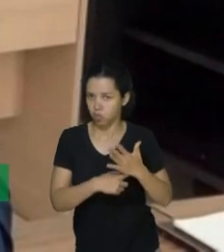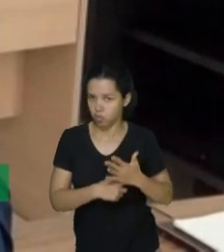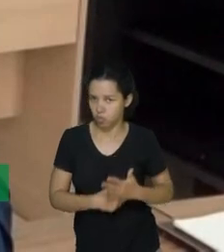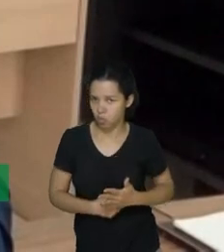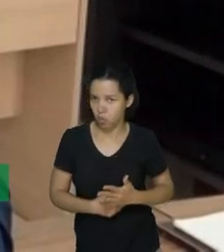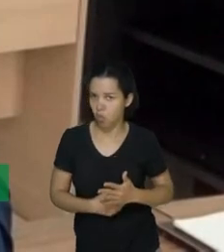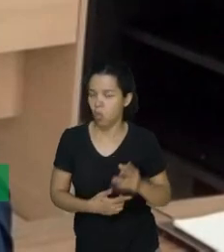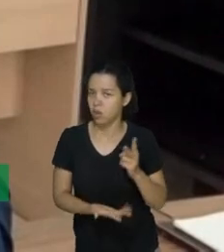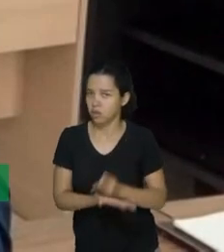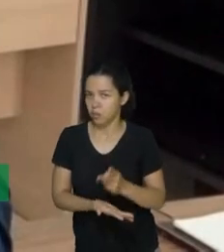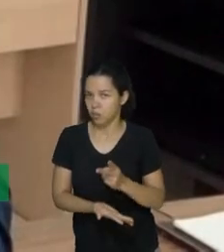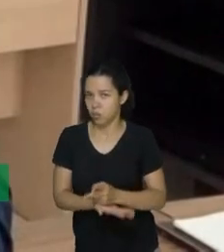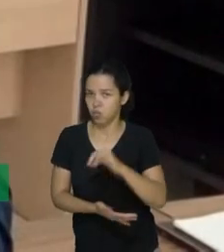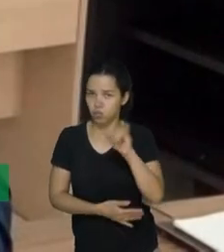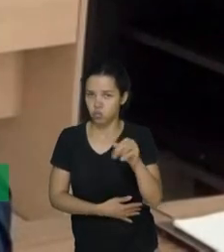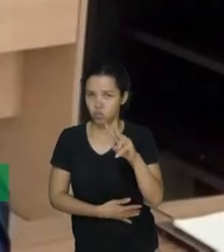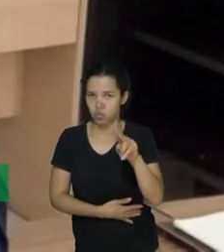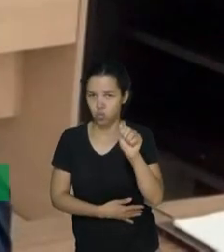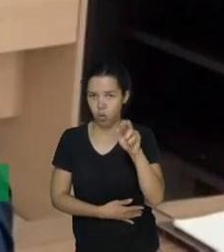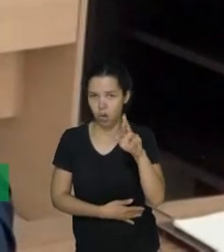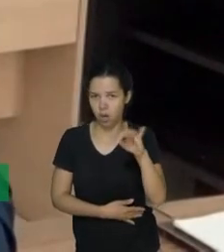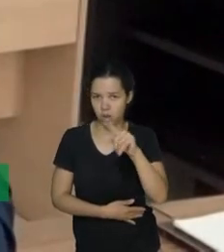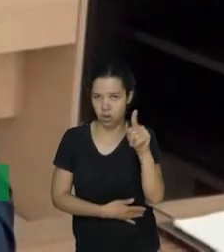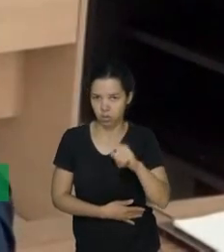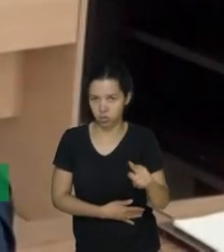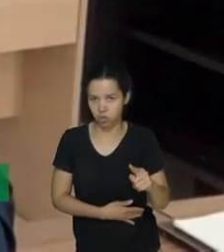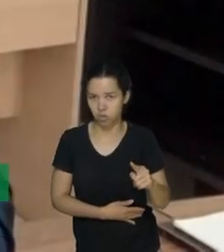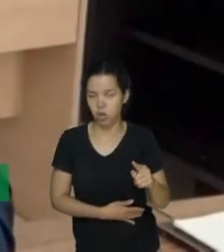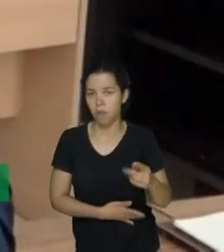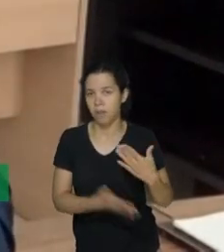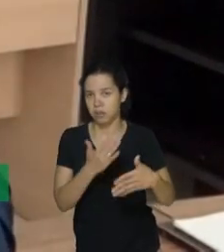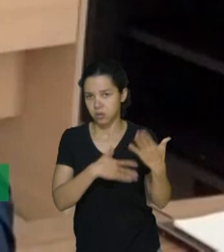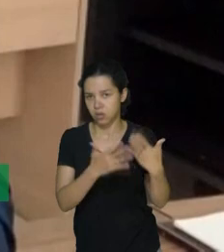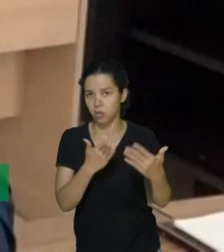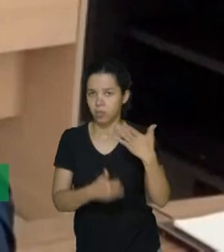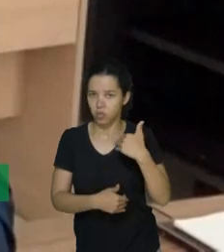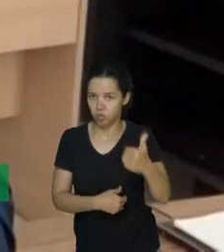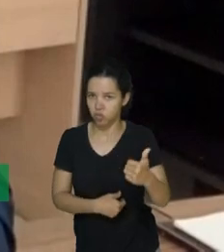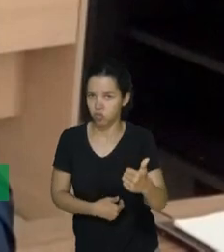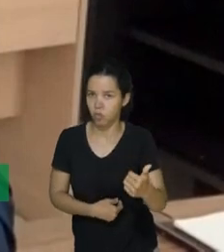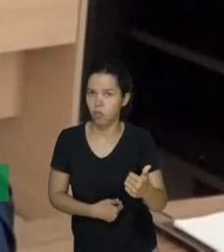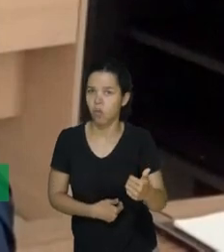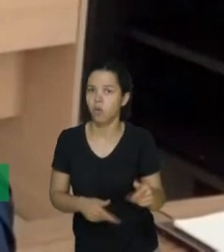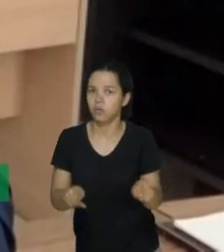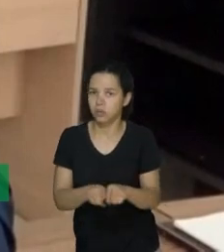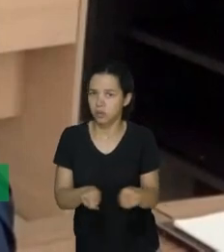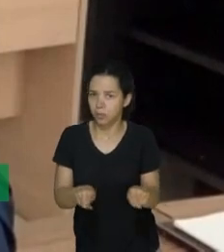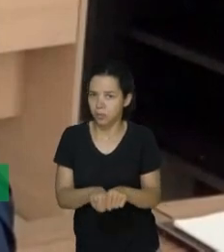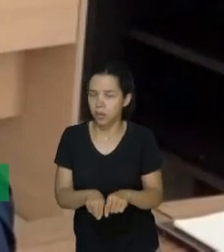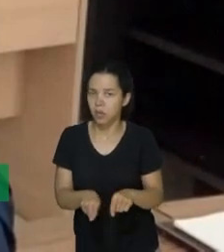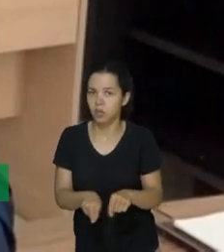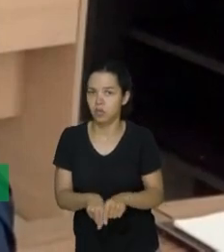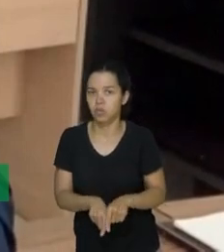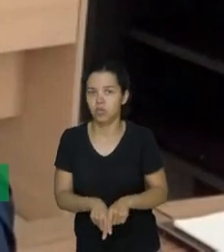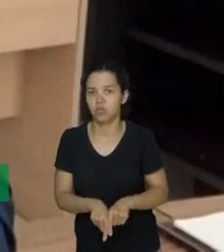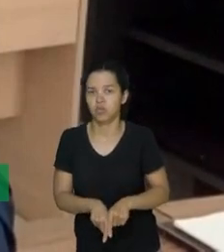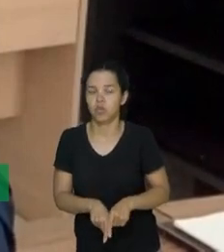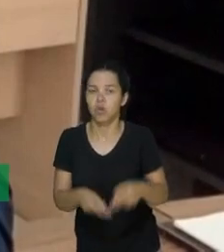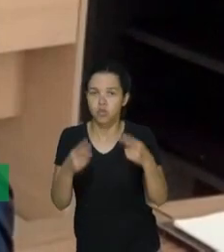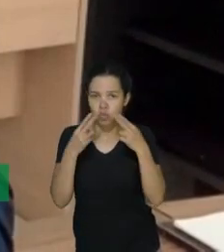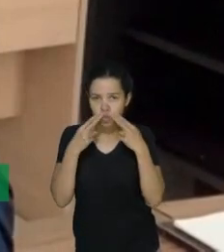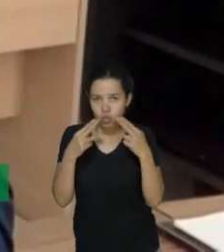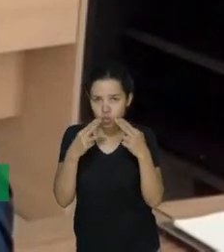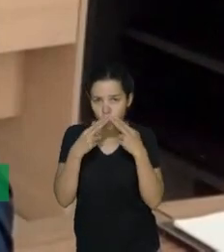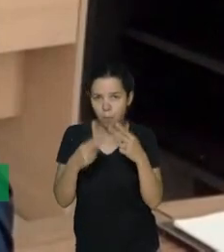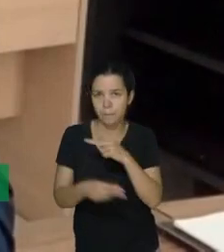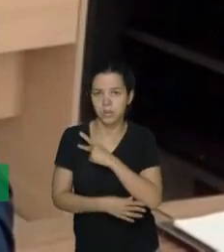sempre Juarez Ponticelli, que me chamou um dia e me disse, vem cá, mas também ao Titon e ao nosso querido